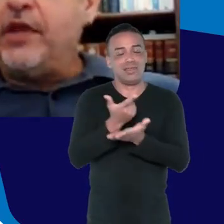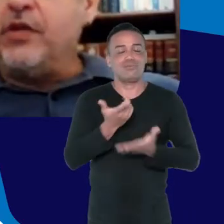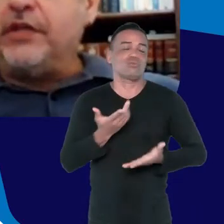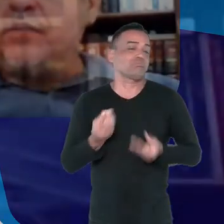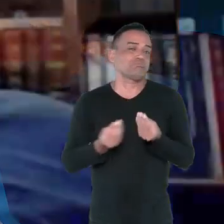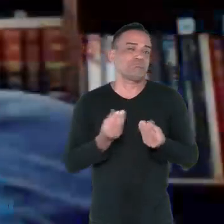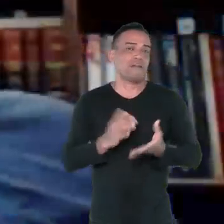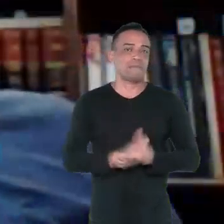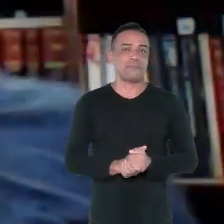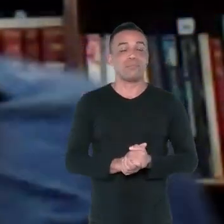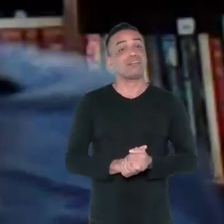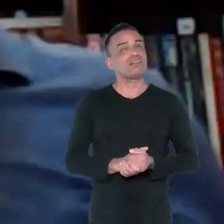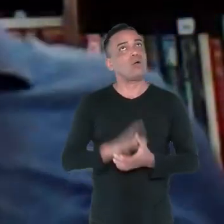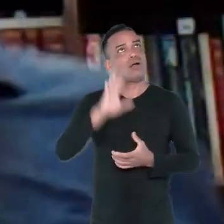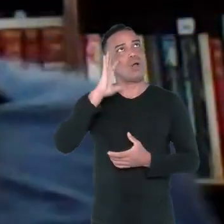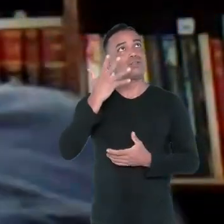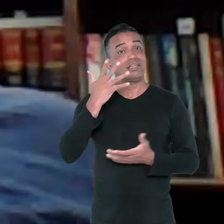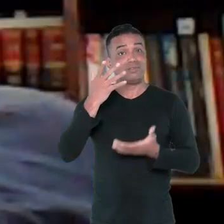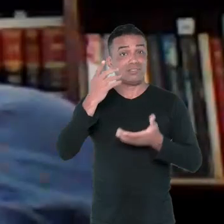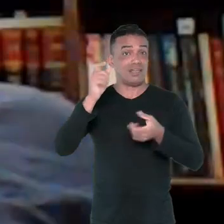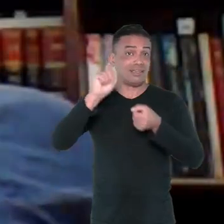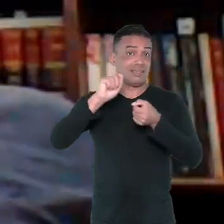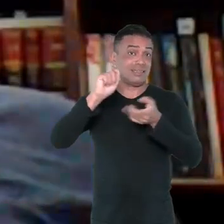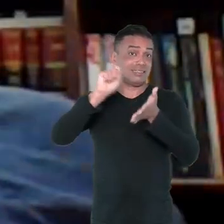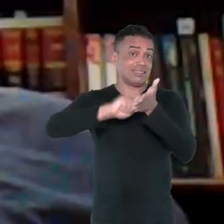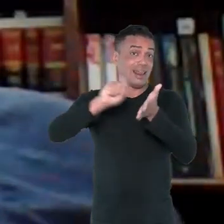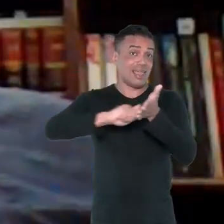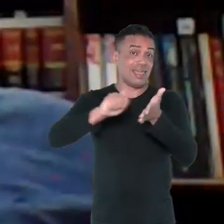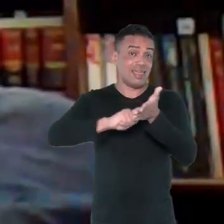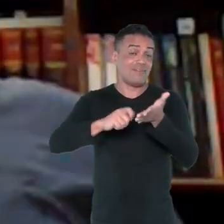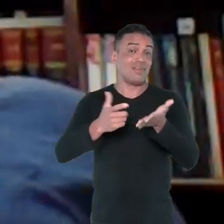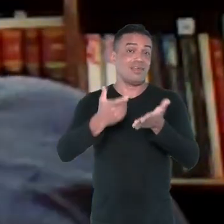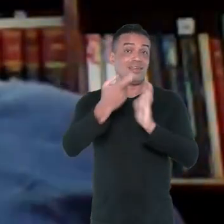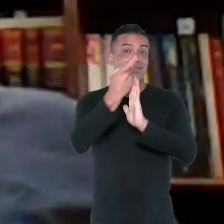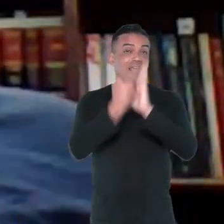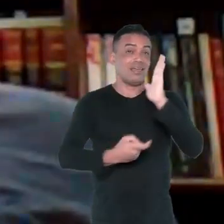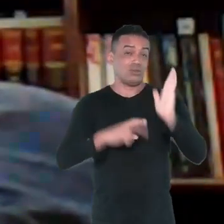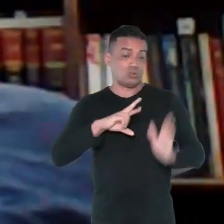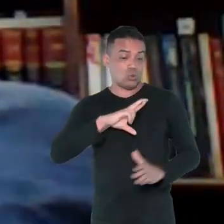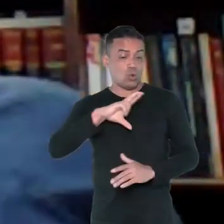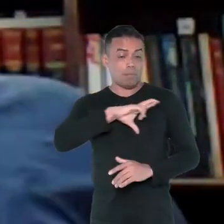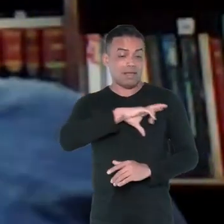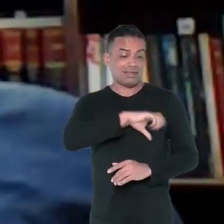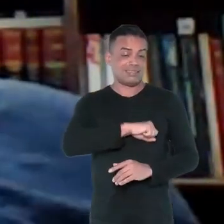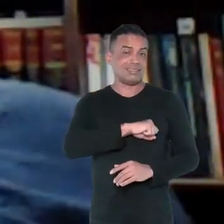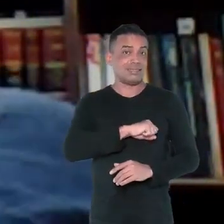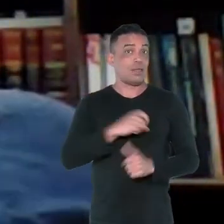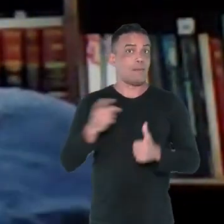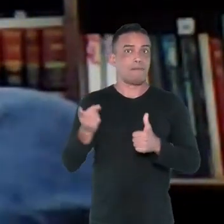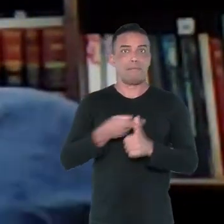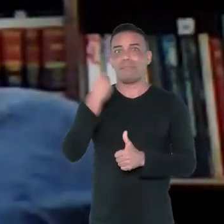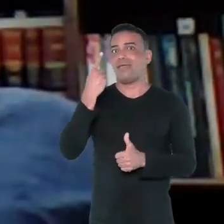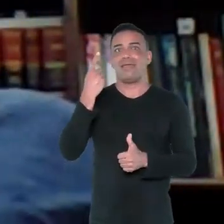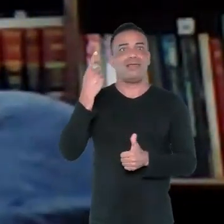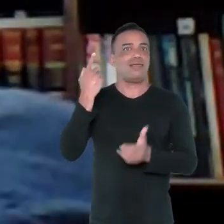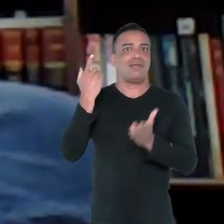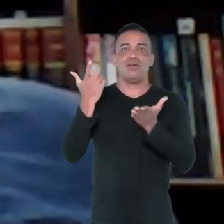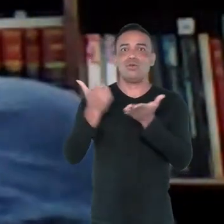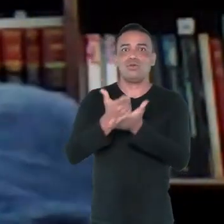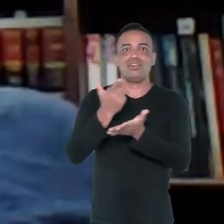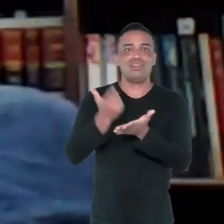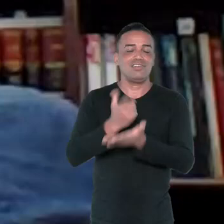O que acontece? Quando você escreve um romance, principalmente quando é o seu primeiro romance, né, a